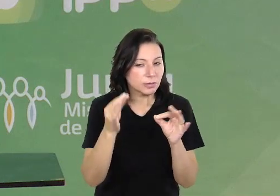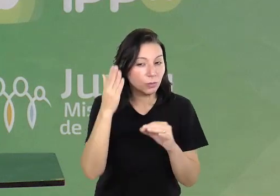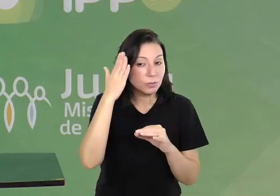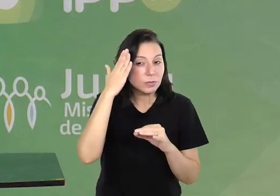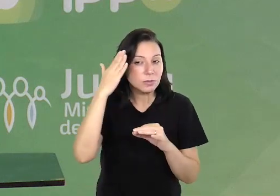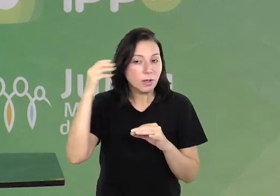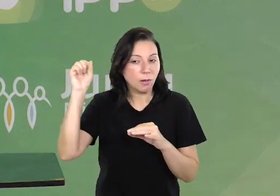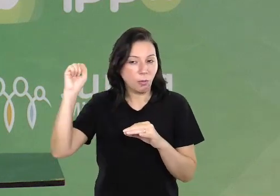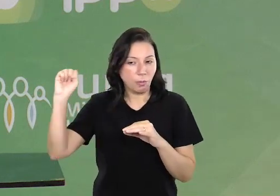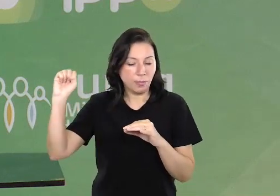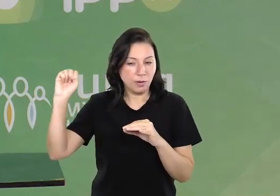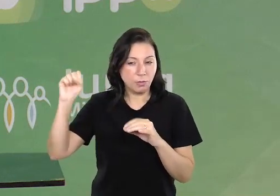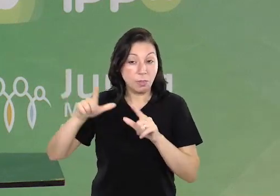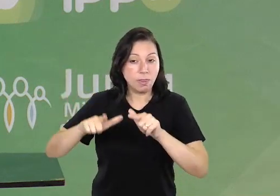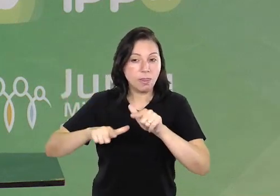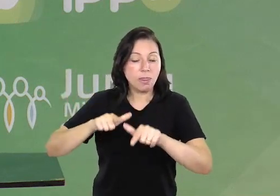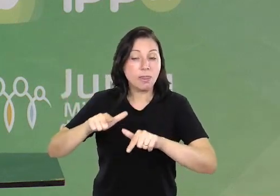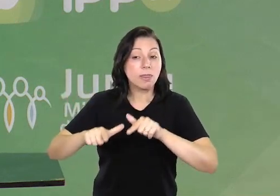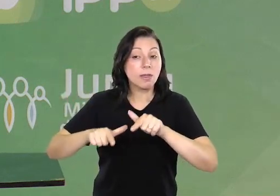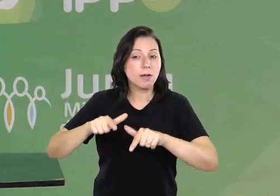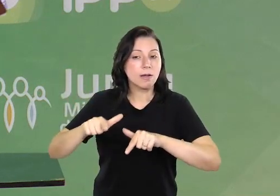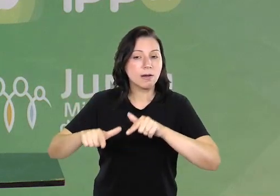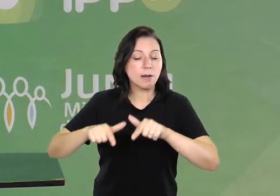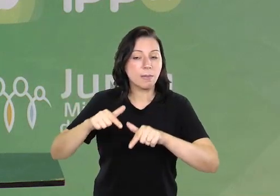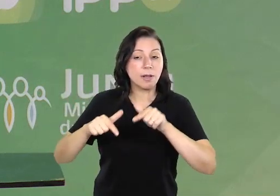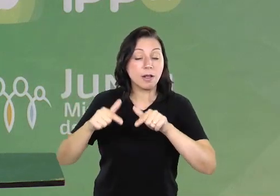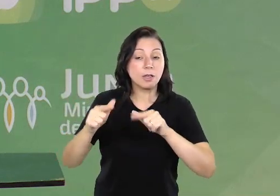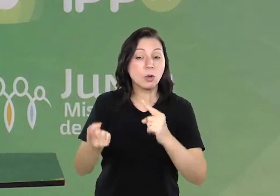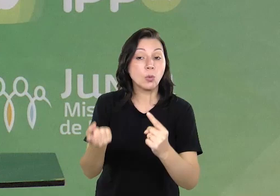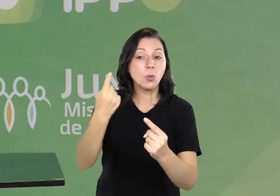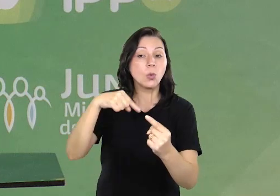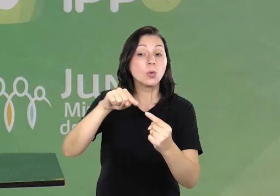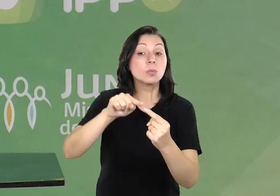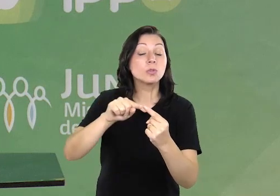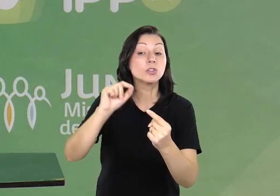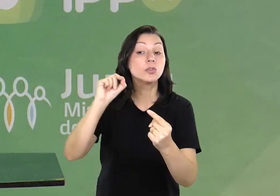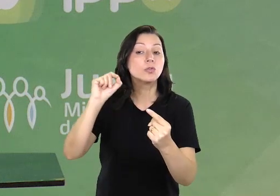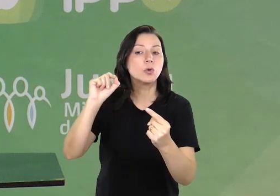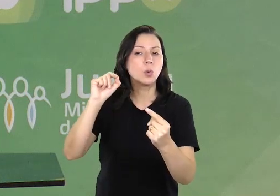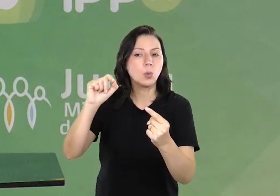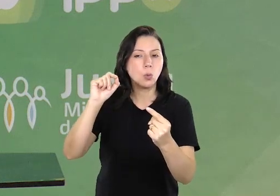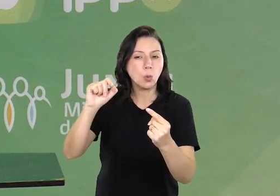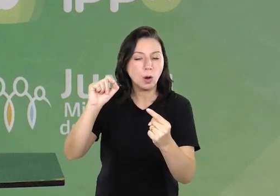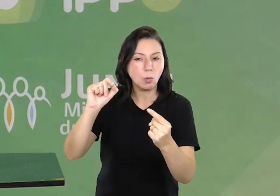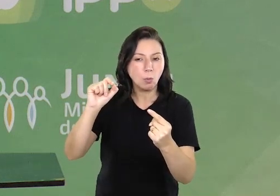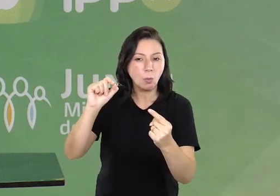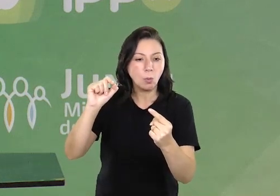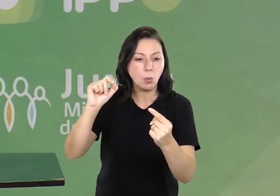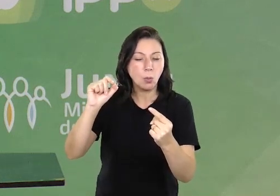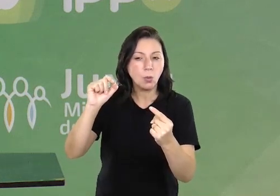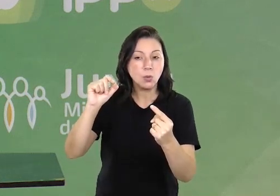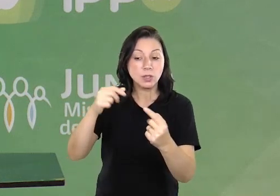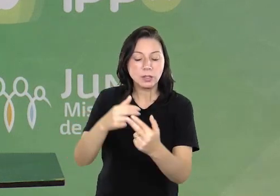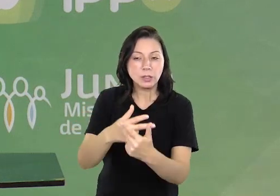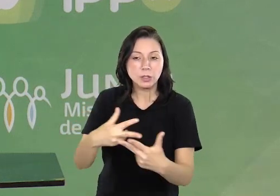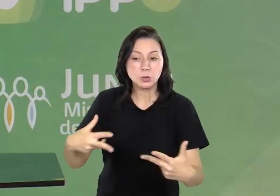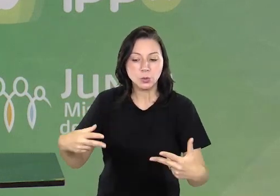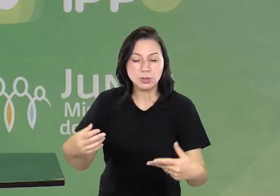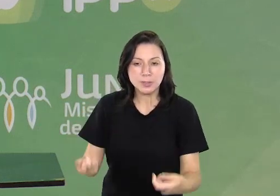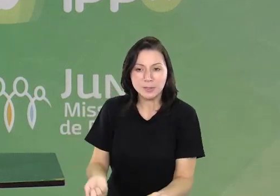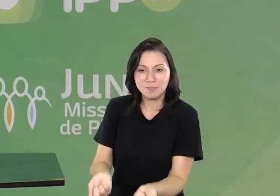para mim ele é o centro do universo Ele acha que tudo converge para ele